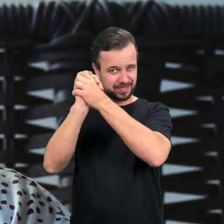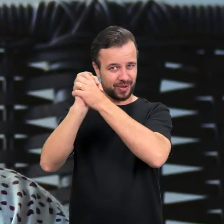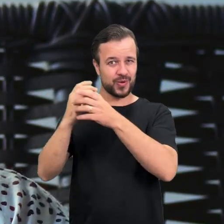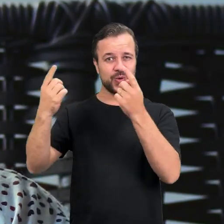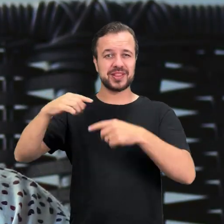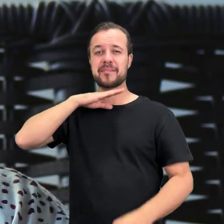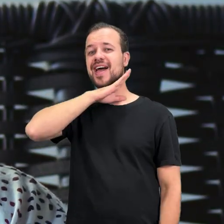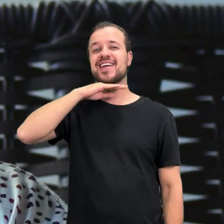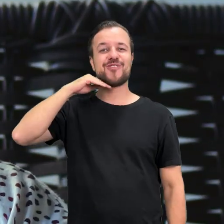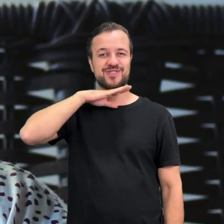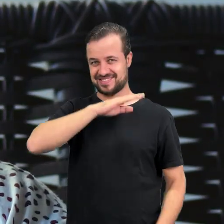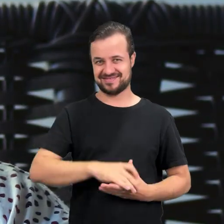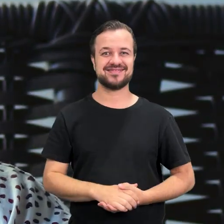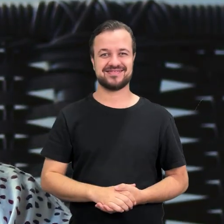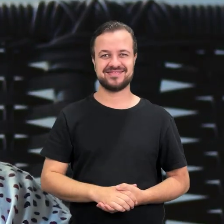a Marialva.